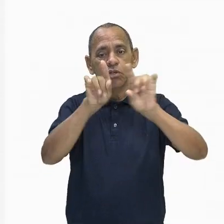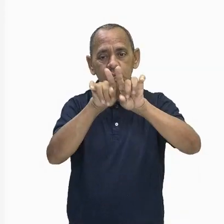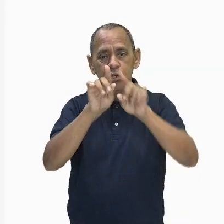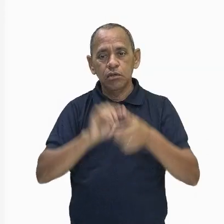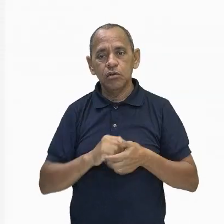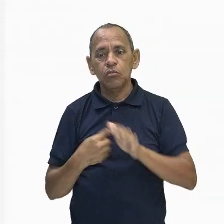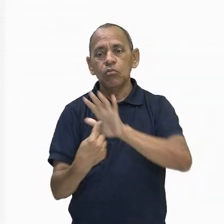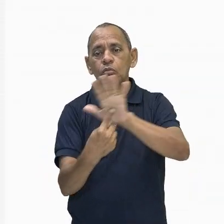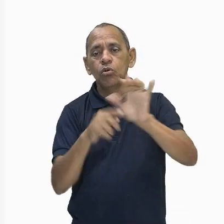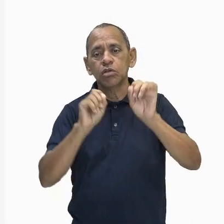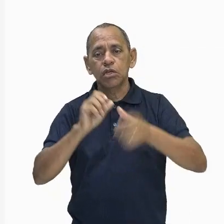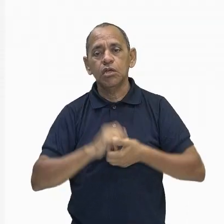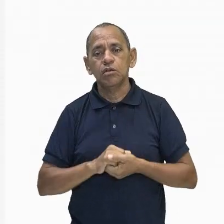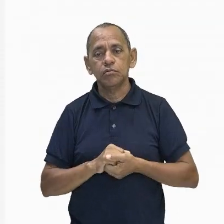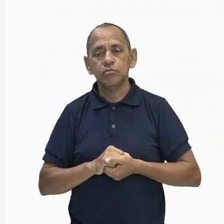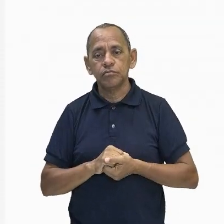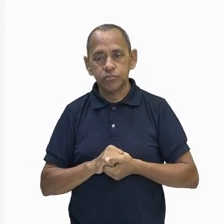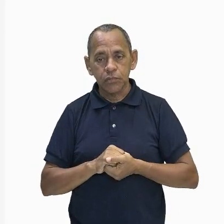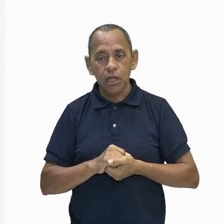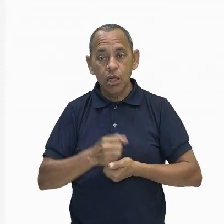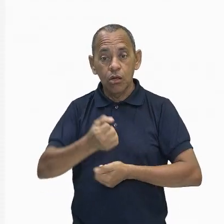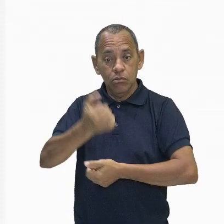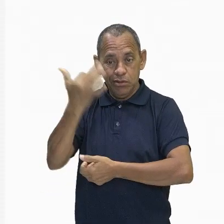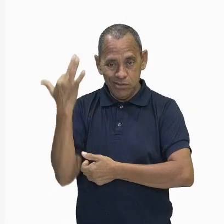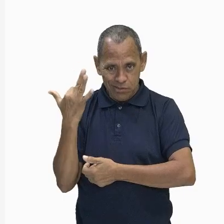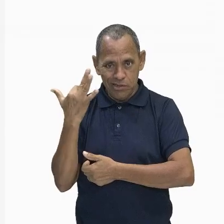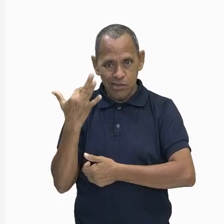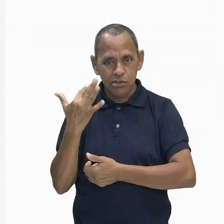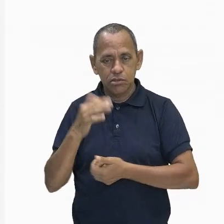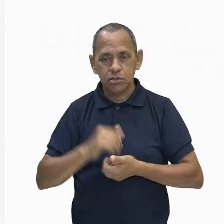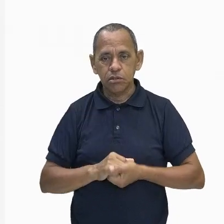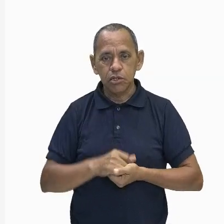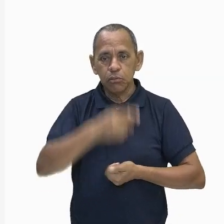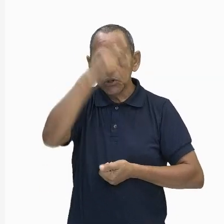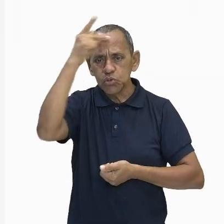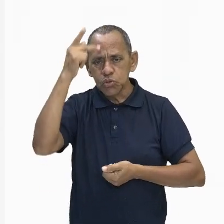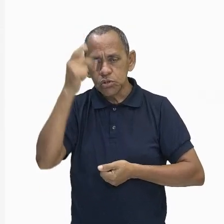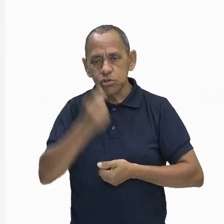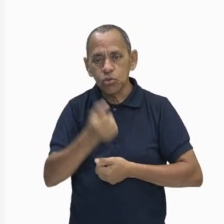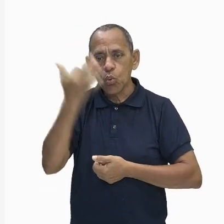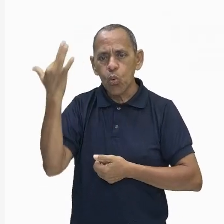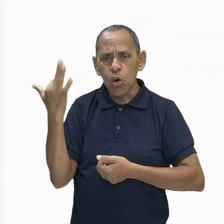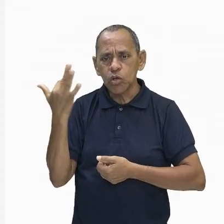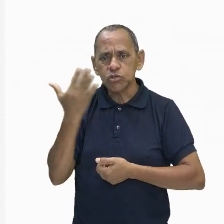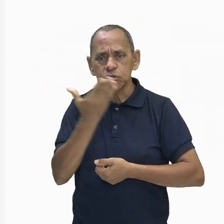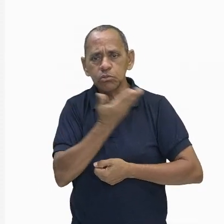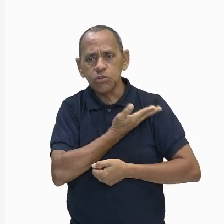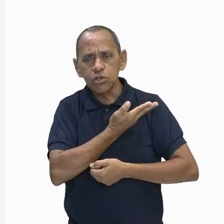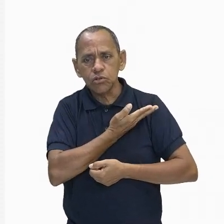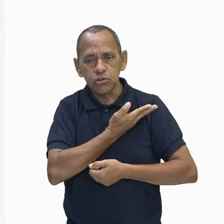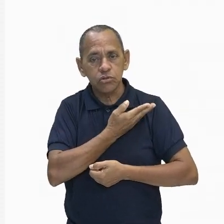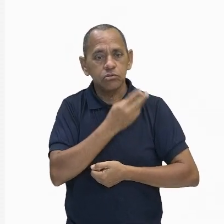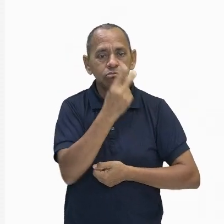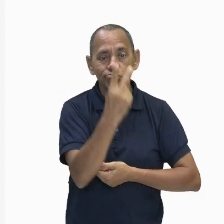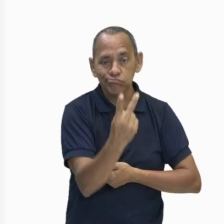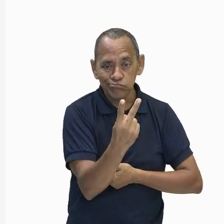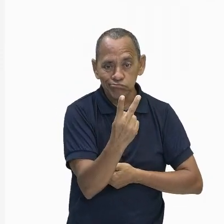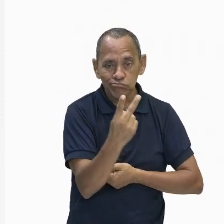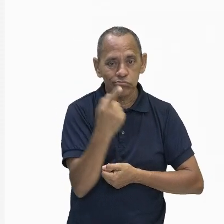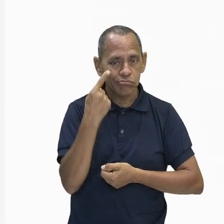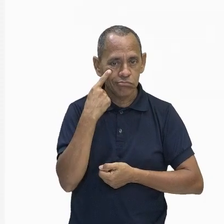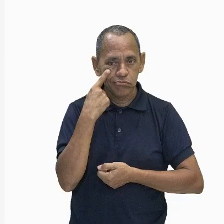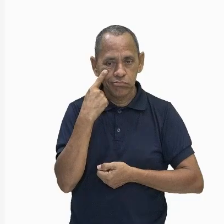aos amigos? Especifica para a gente a quantidade. Quantos amigos são? 2. Então, observem que esse